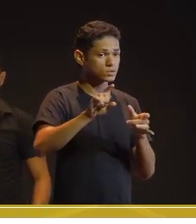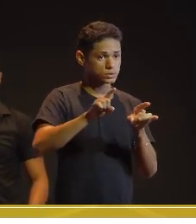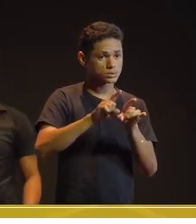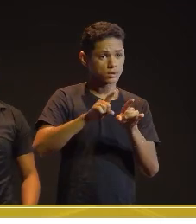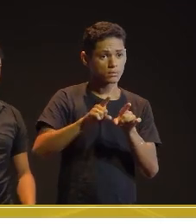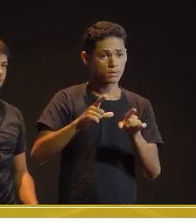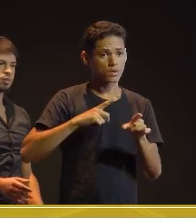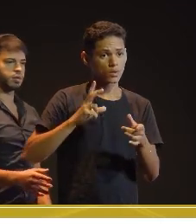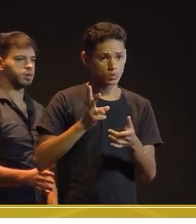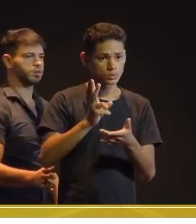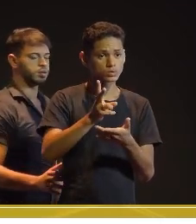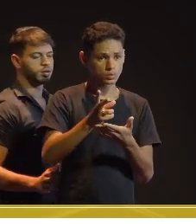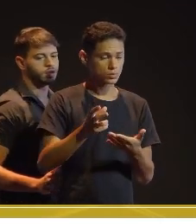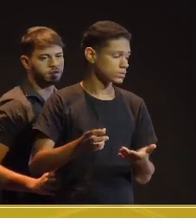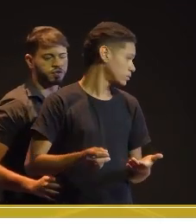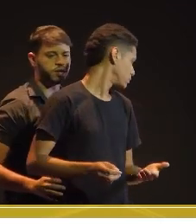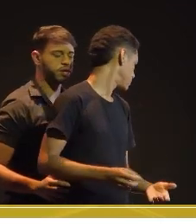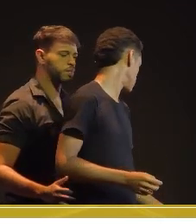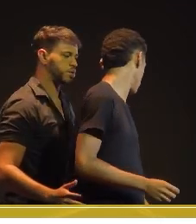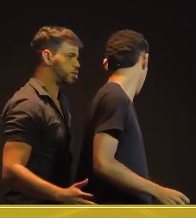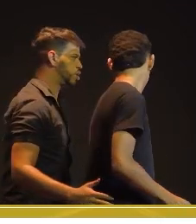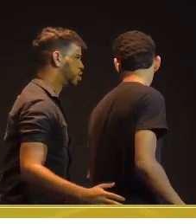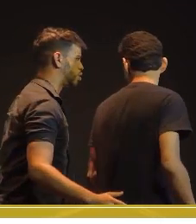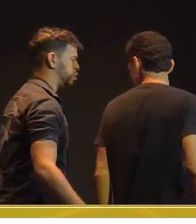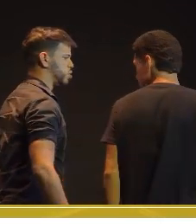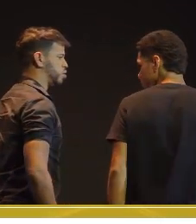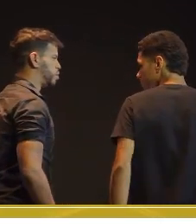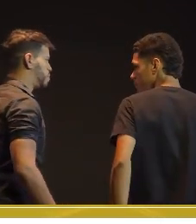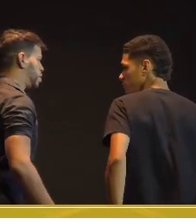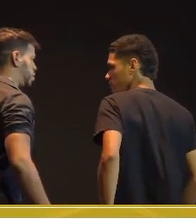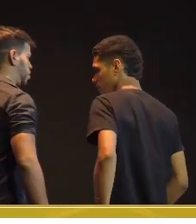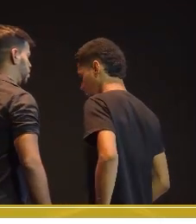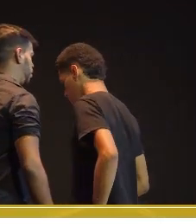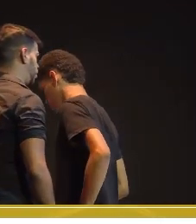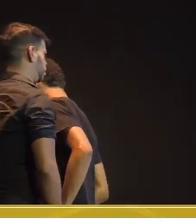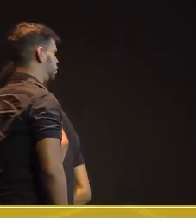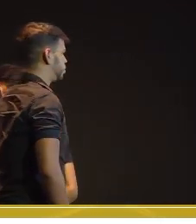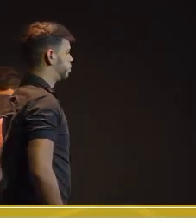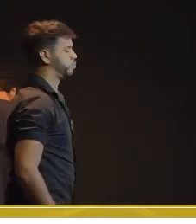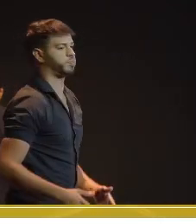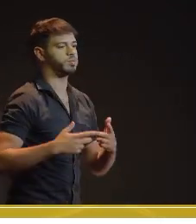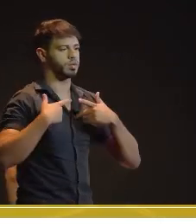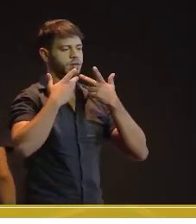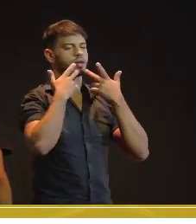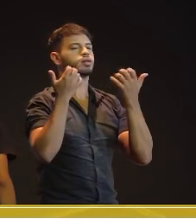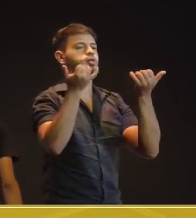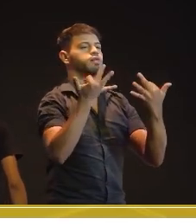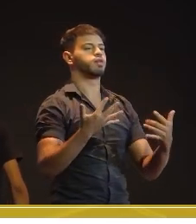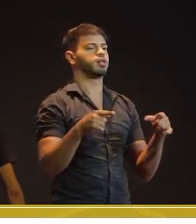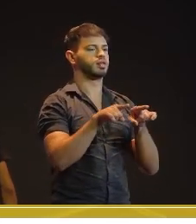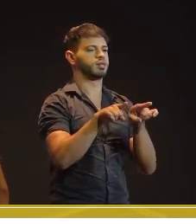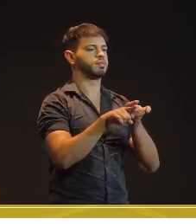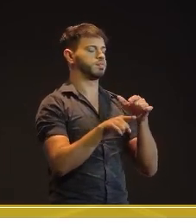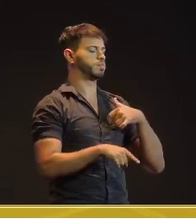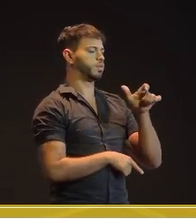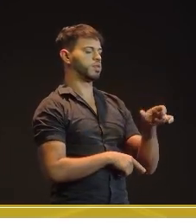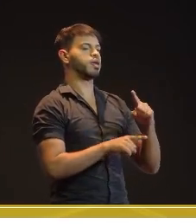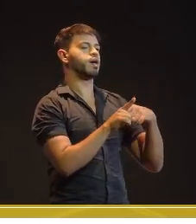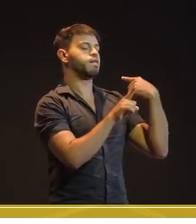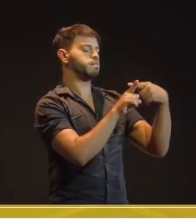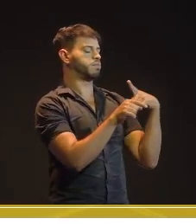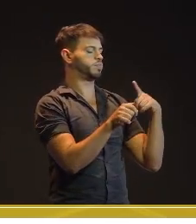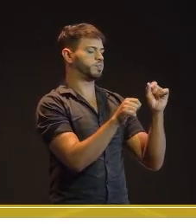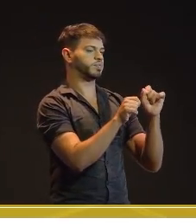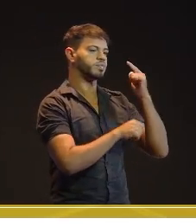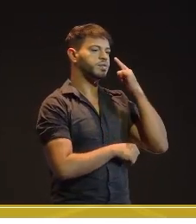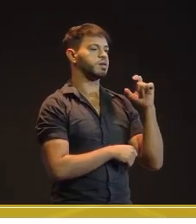também continuam sendo os tickets que mais acontecem, como a gente falou, mas são os tickets também que são mais demorados